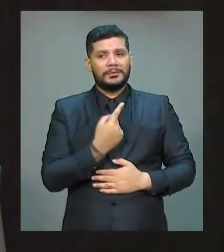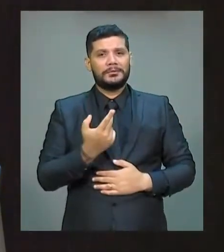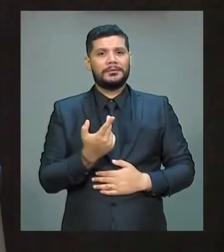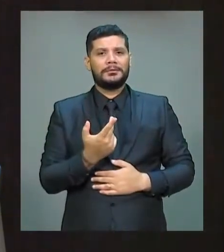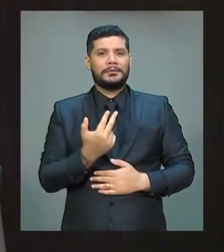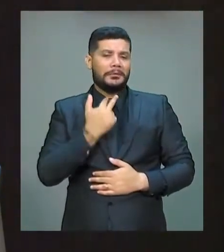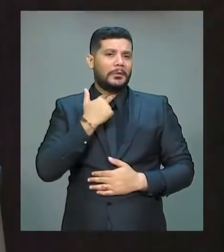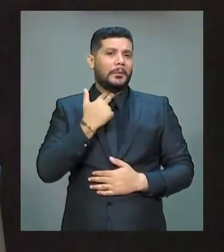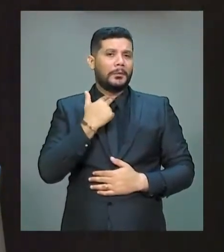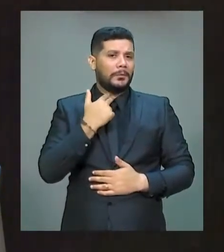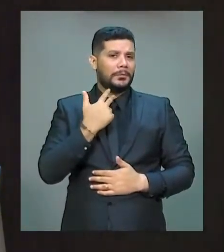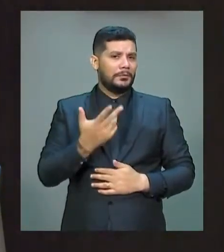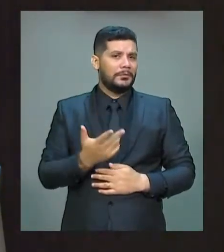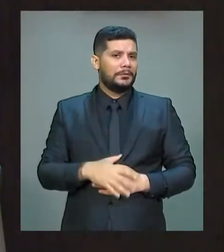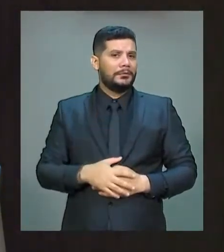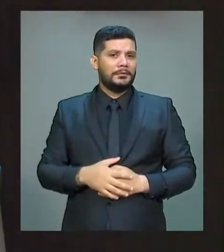tempo.